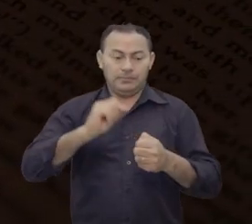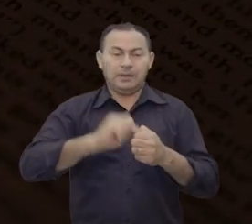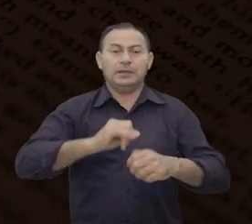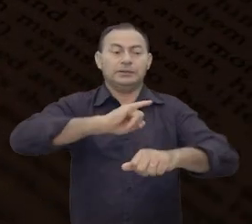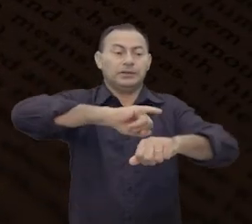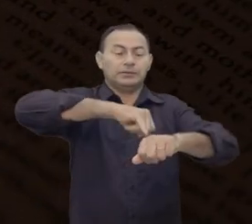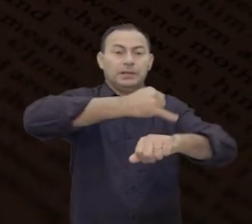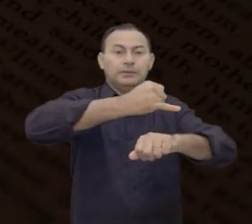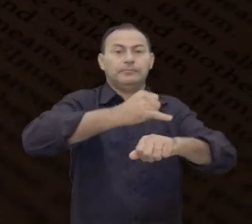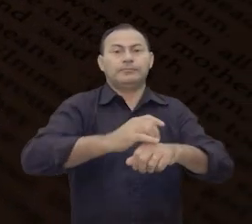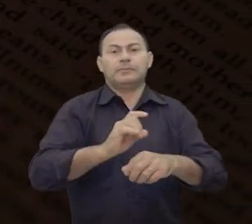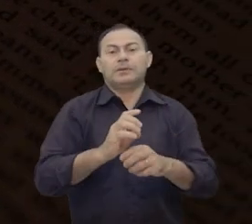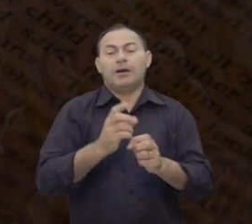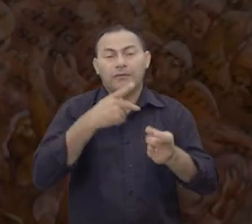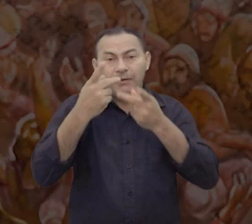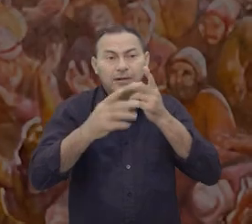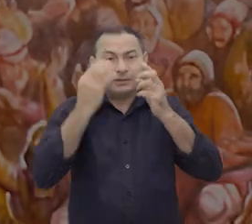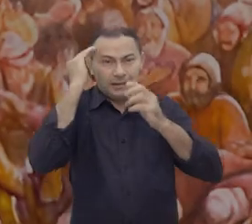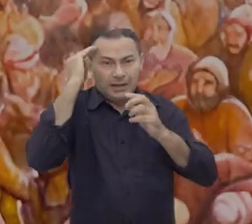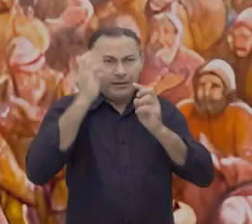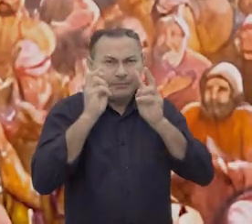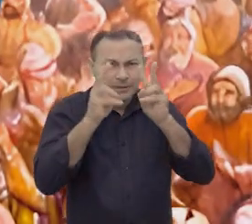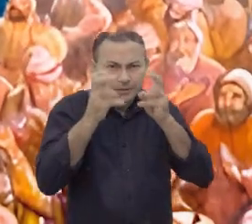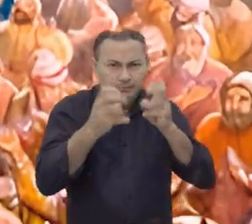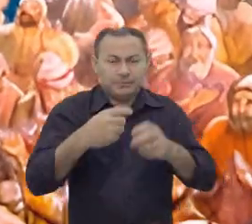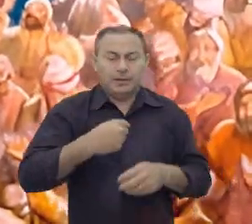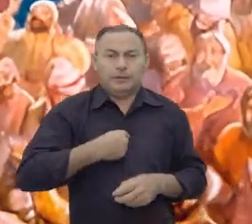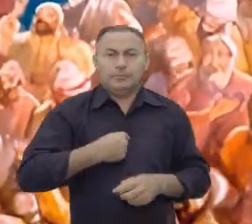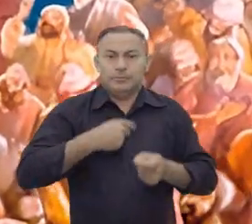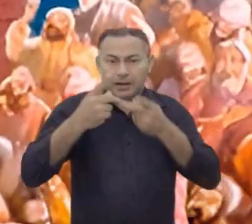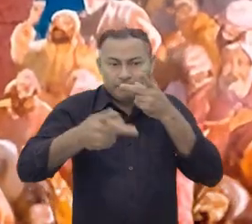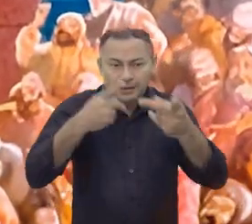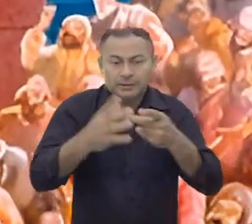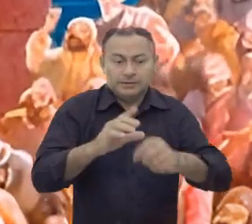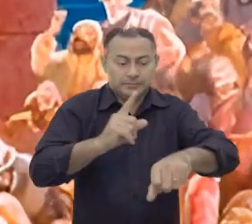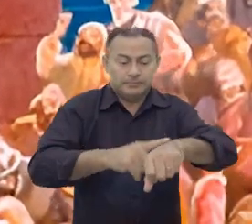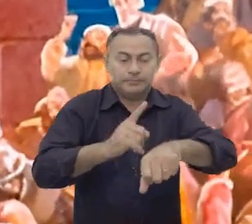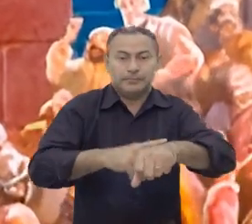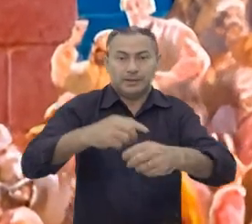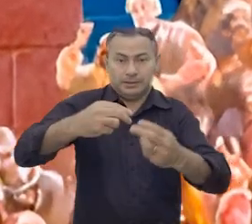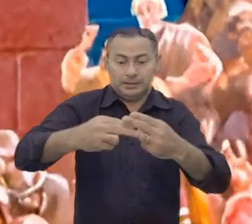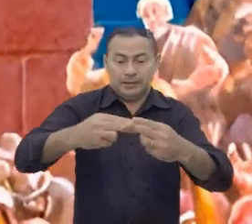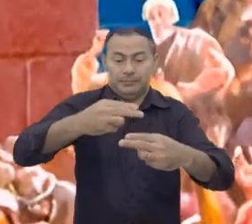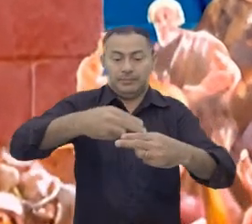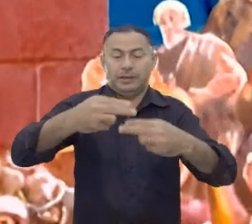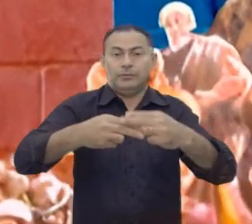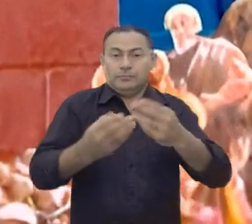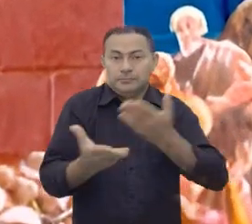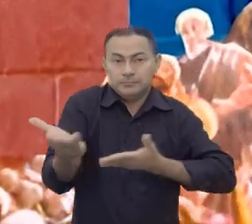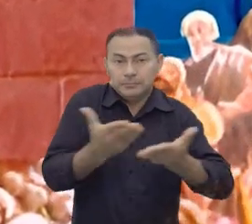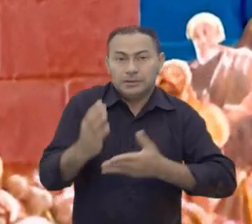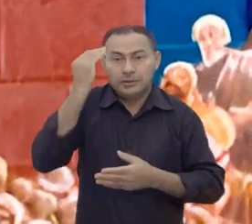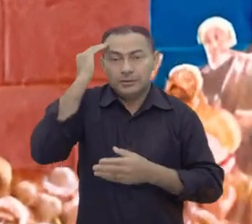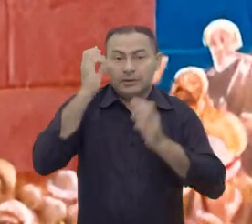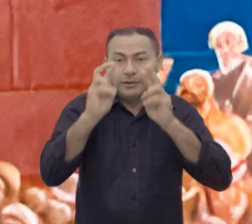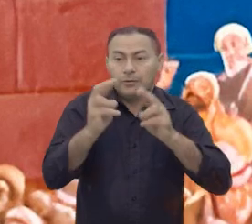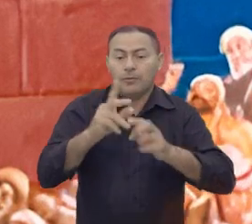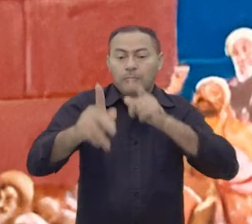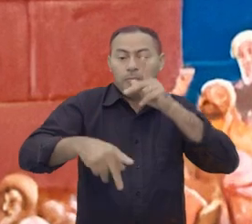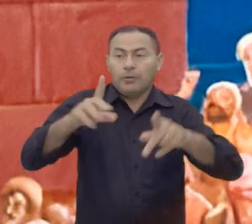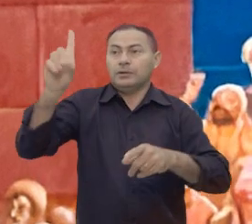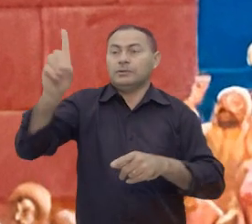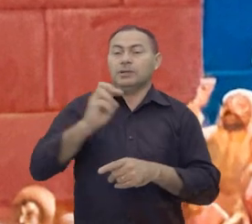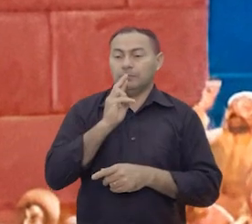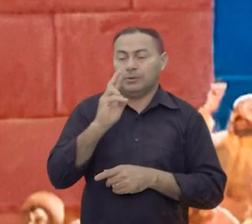que eu fizesse em Jerusalém. Ele se referia à visão. Então eu lhes disse, Nesse momento, Neemias compartilha sua visão.